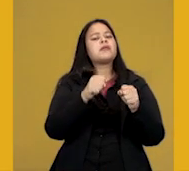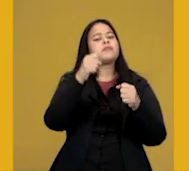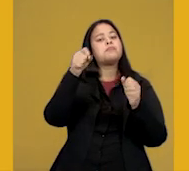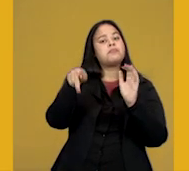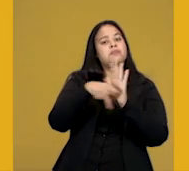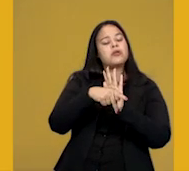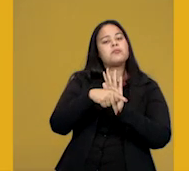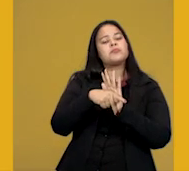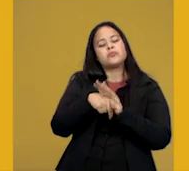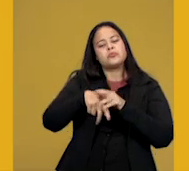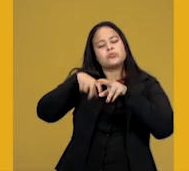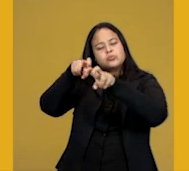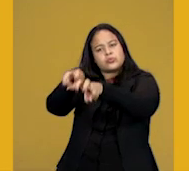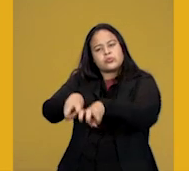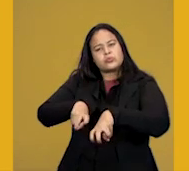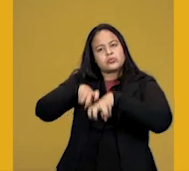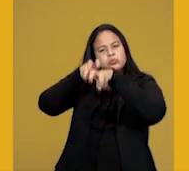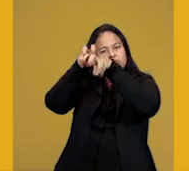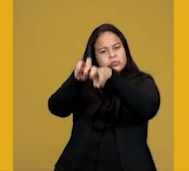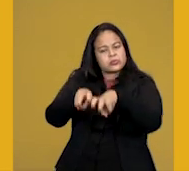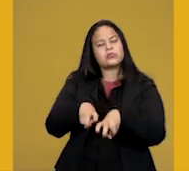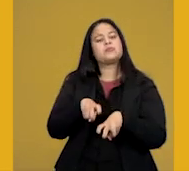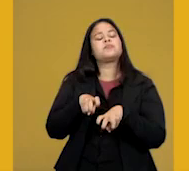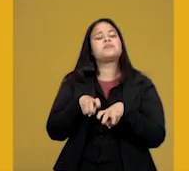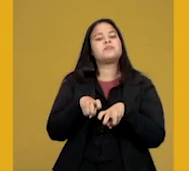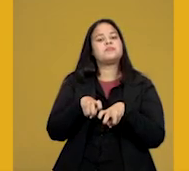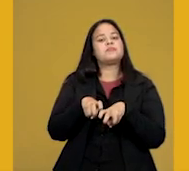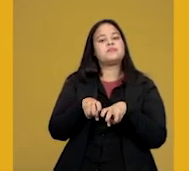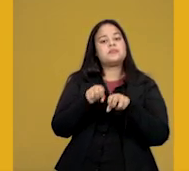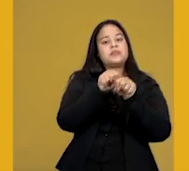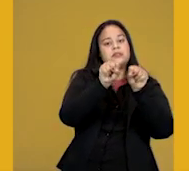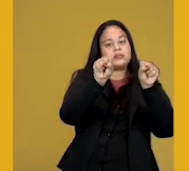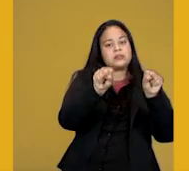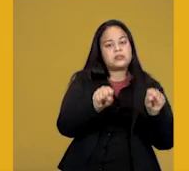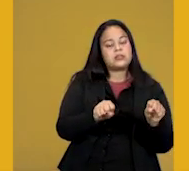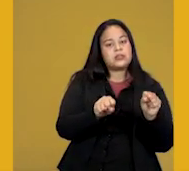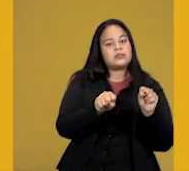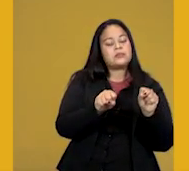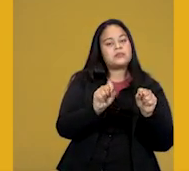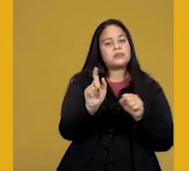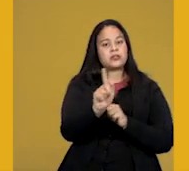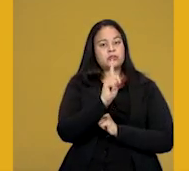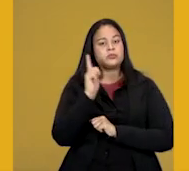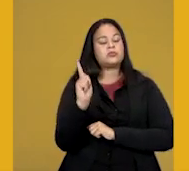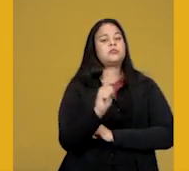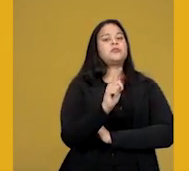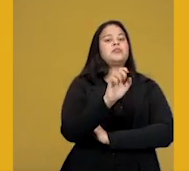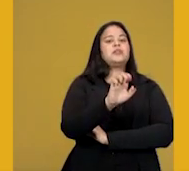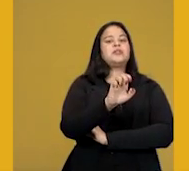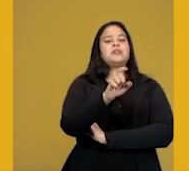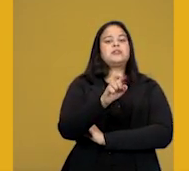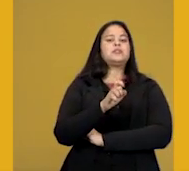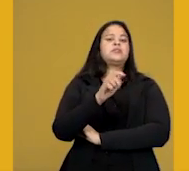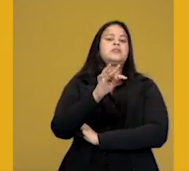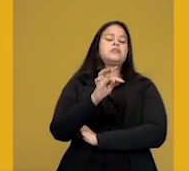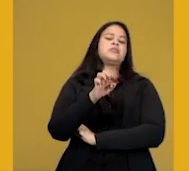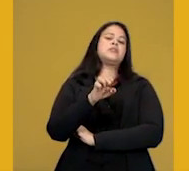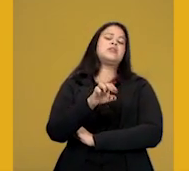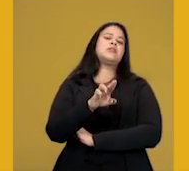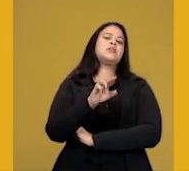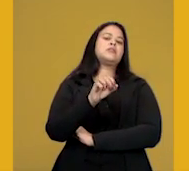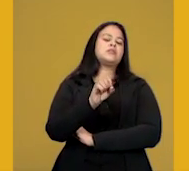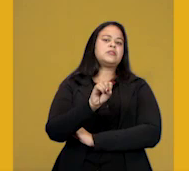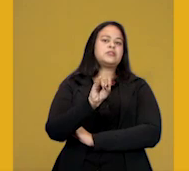né? Um deles é o sistema chamado sistema extensivo. O que significa esse sistema extensivo de produção?